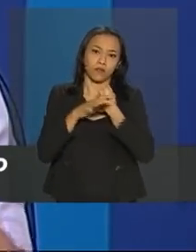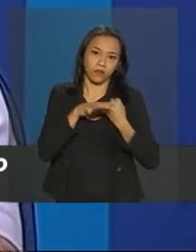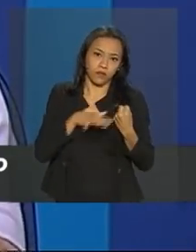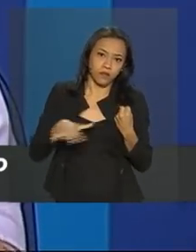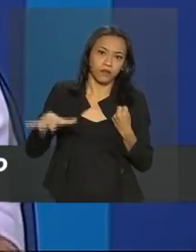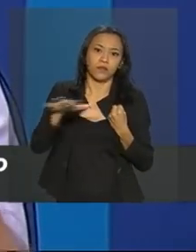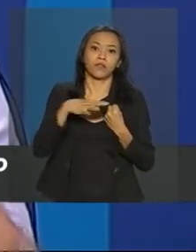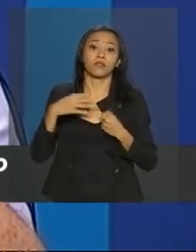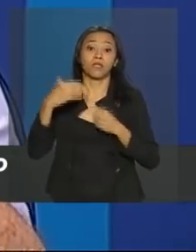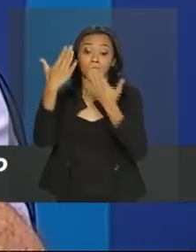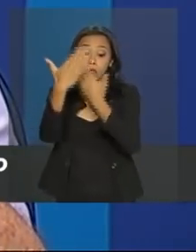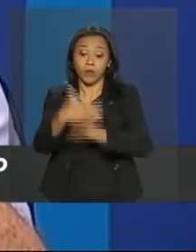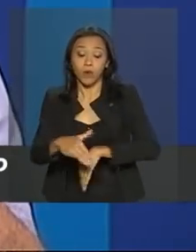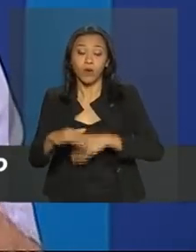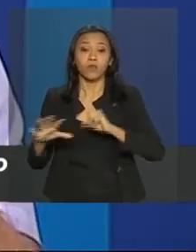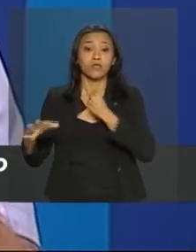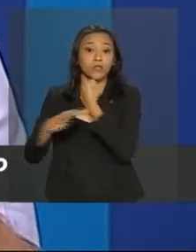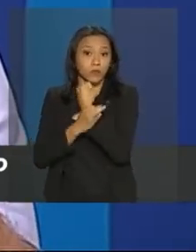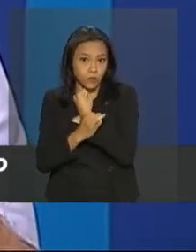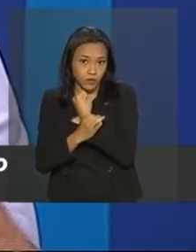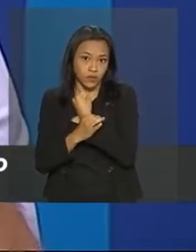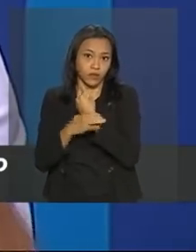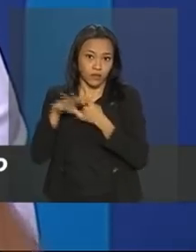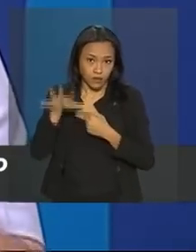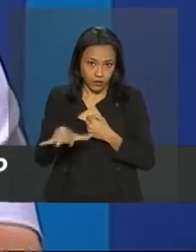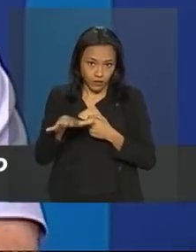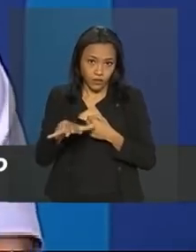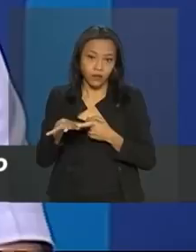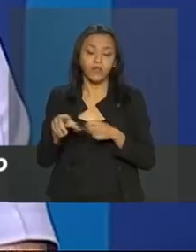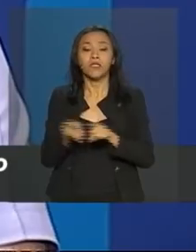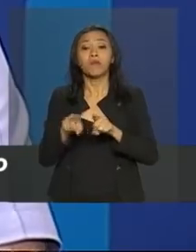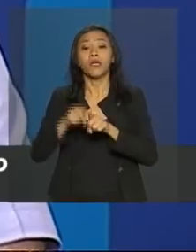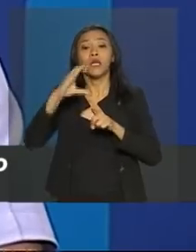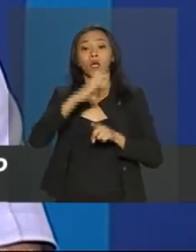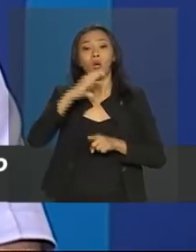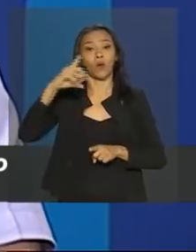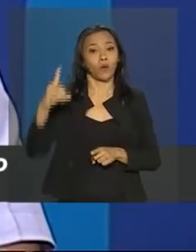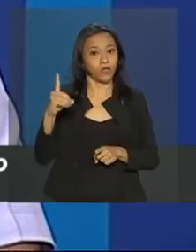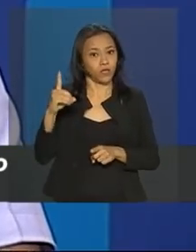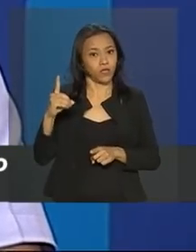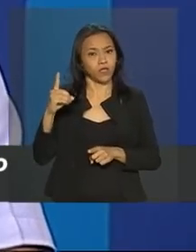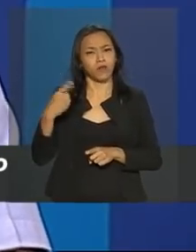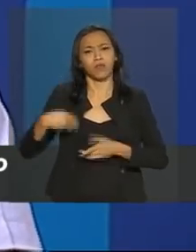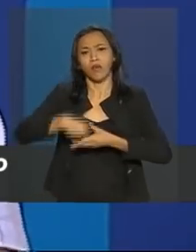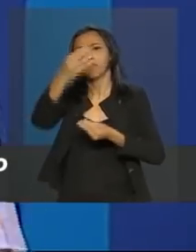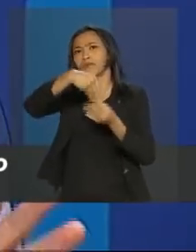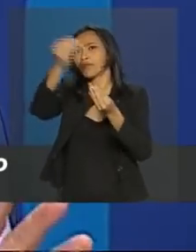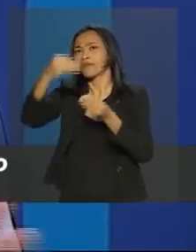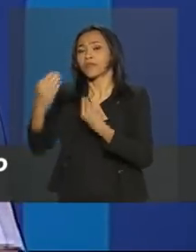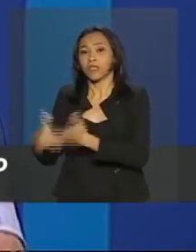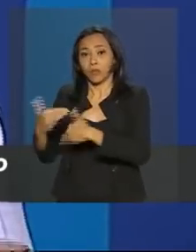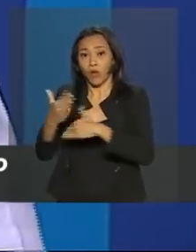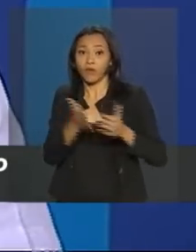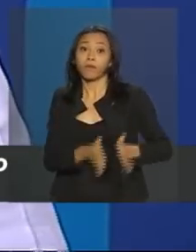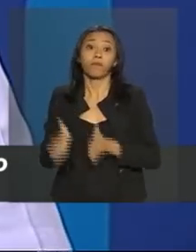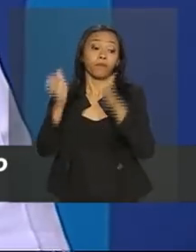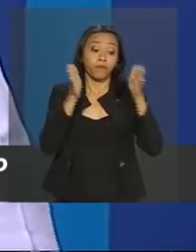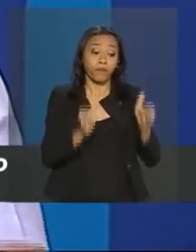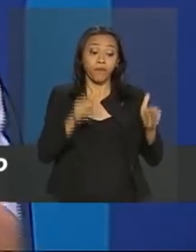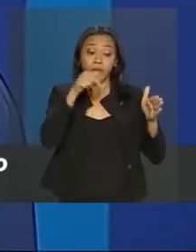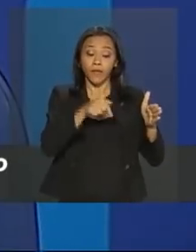das provas segurança ostensiva e também para a coordenação logística do evento a polícia federal